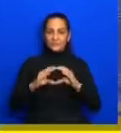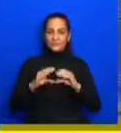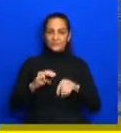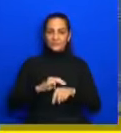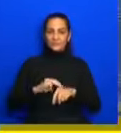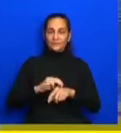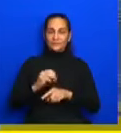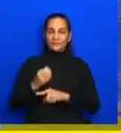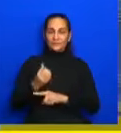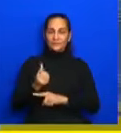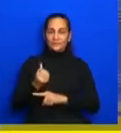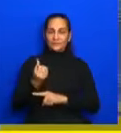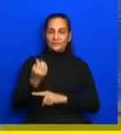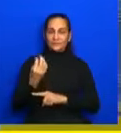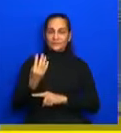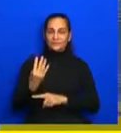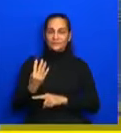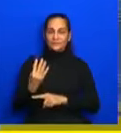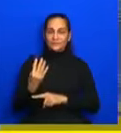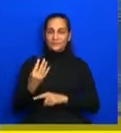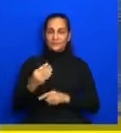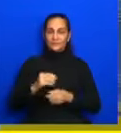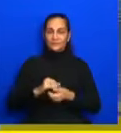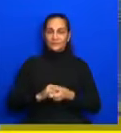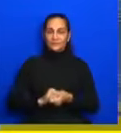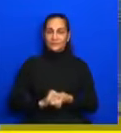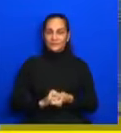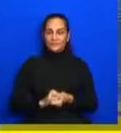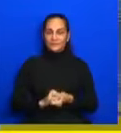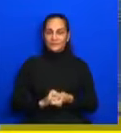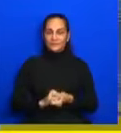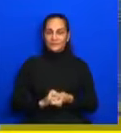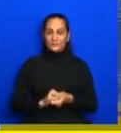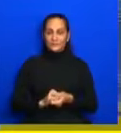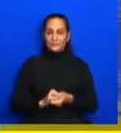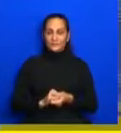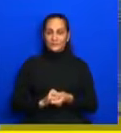Bola marrom 64, marrom número 64.